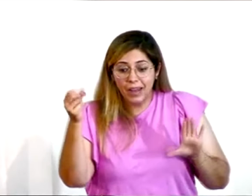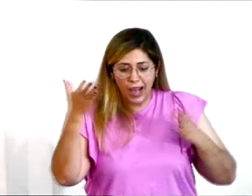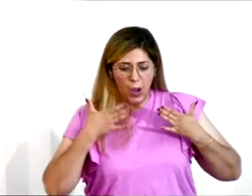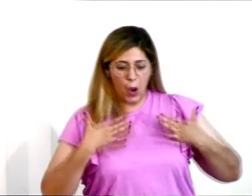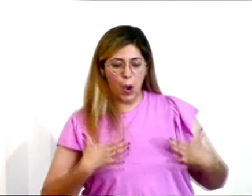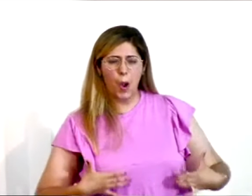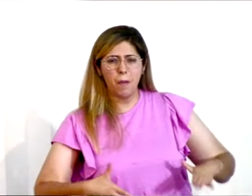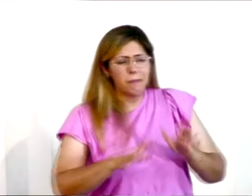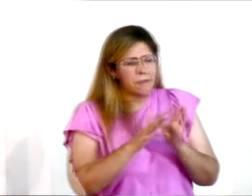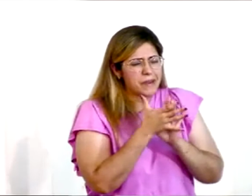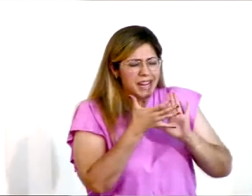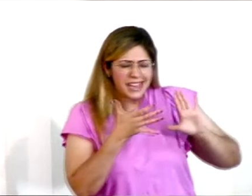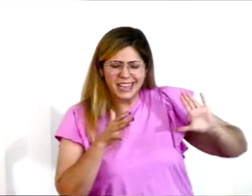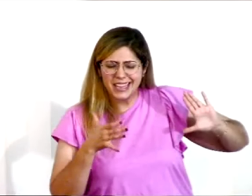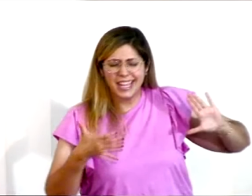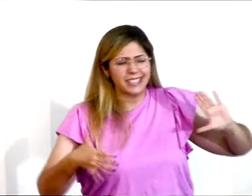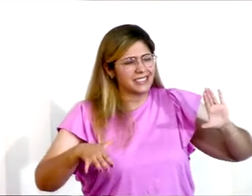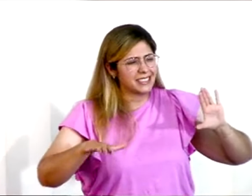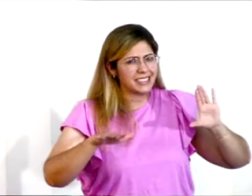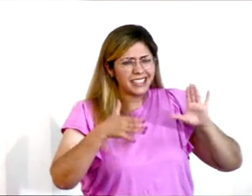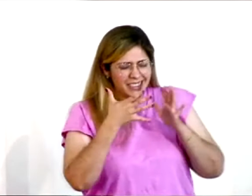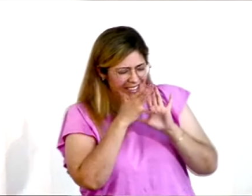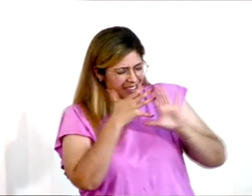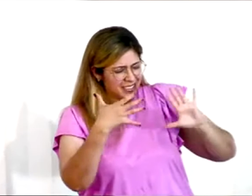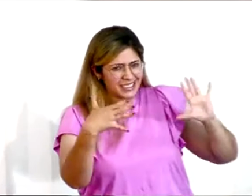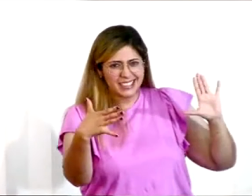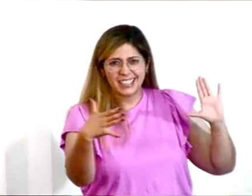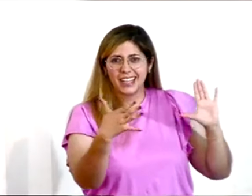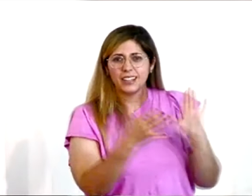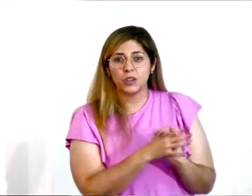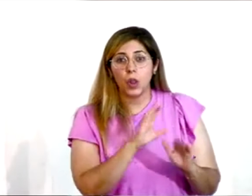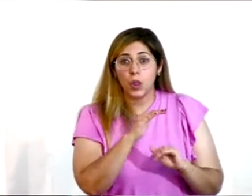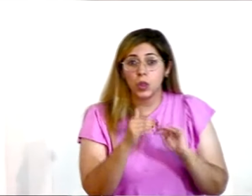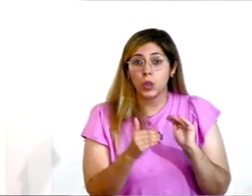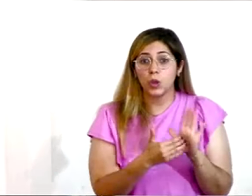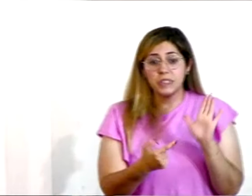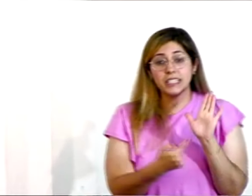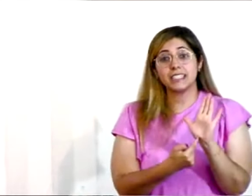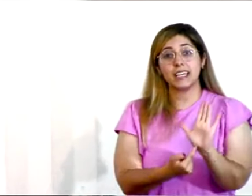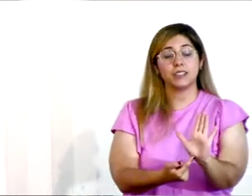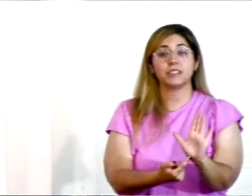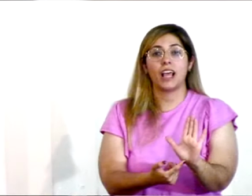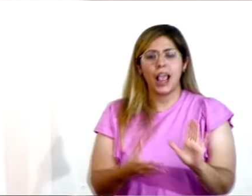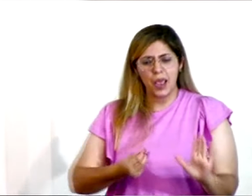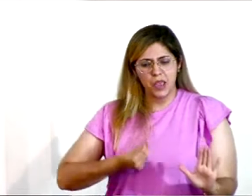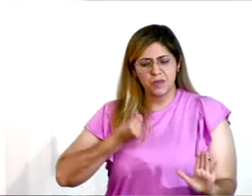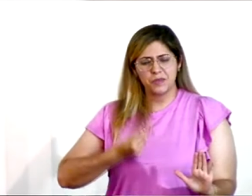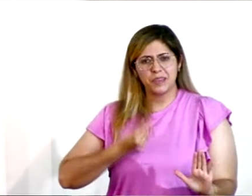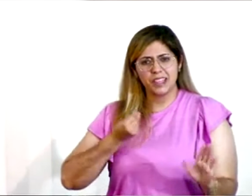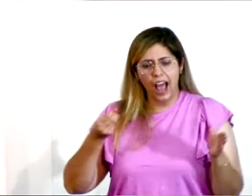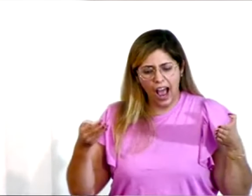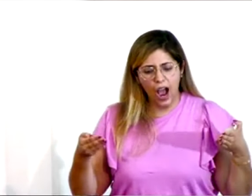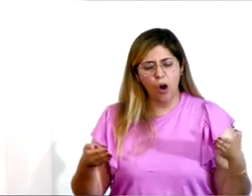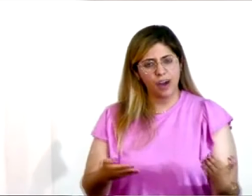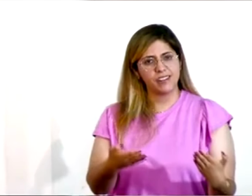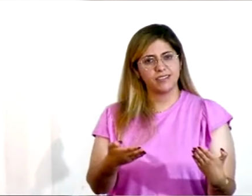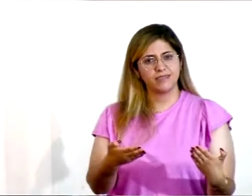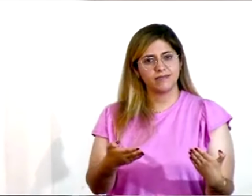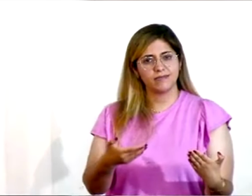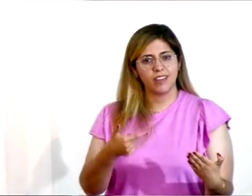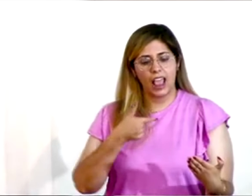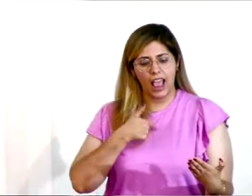face transparente. Jesus está dizendo com a sua vida naquele momento,